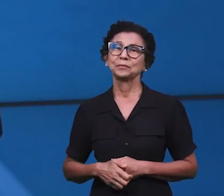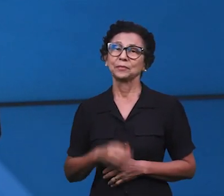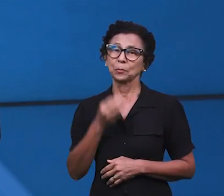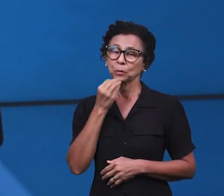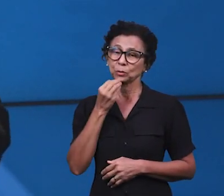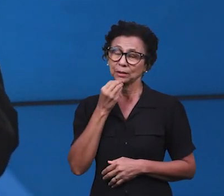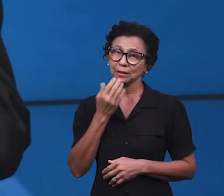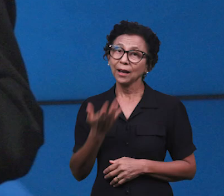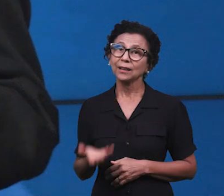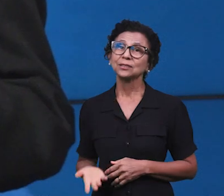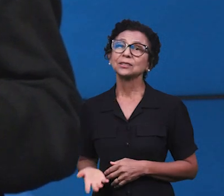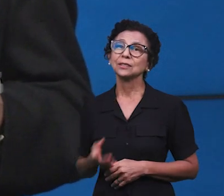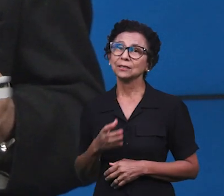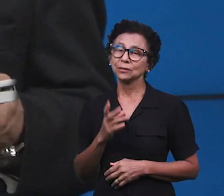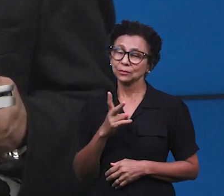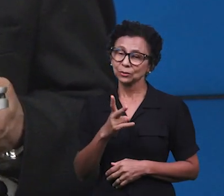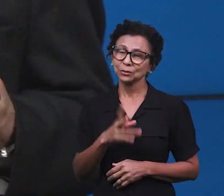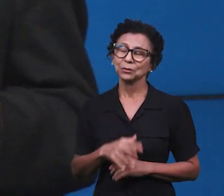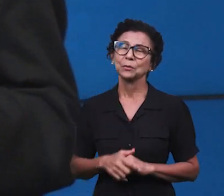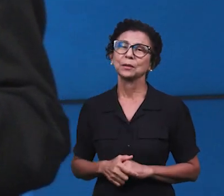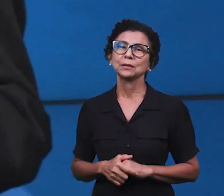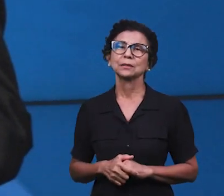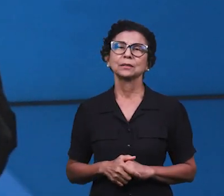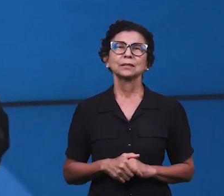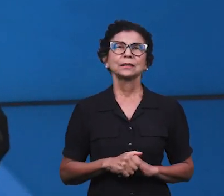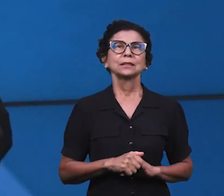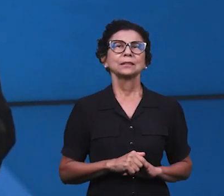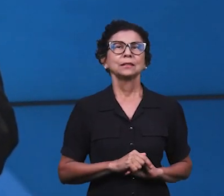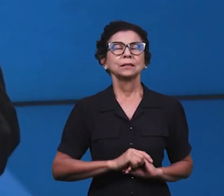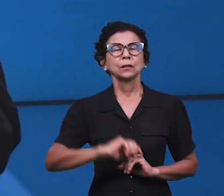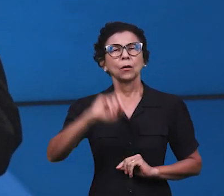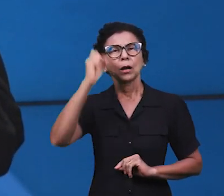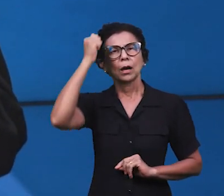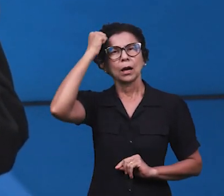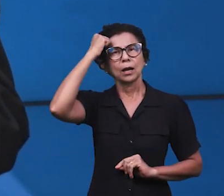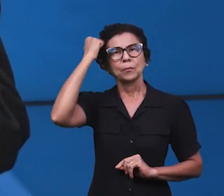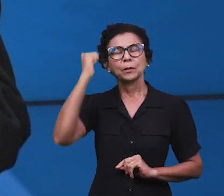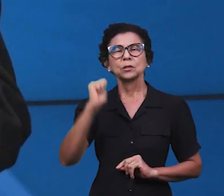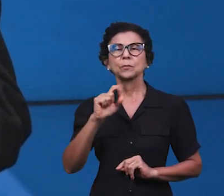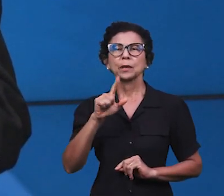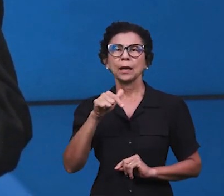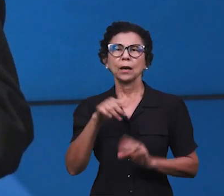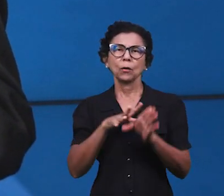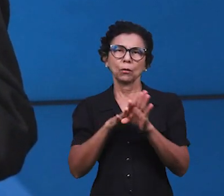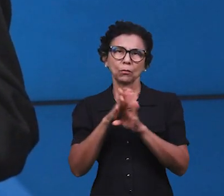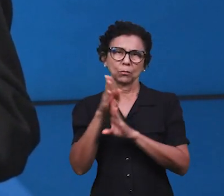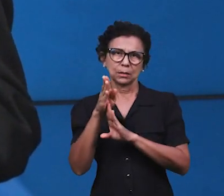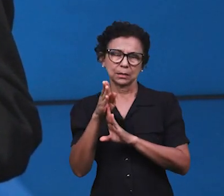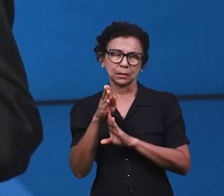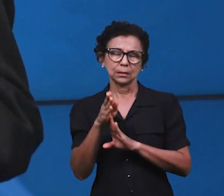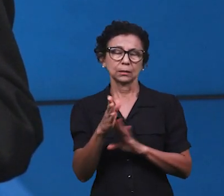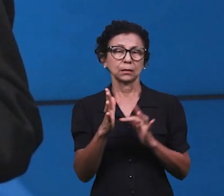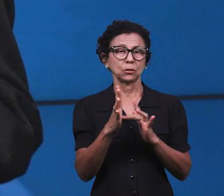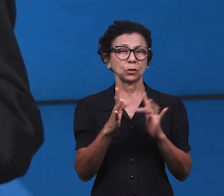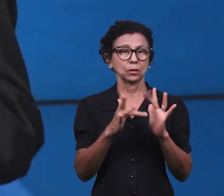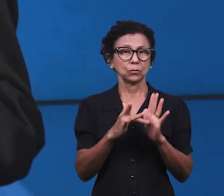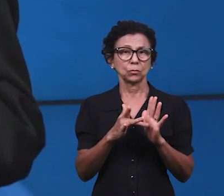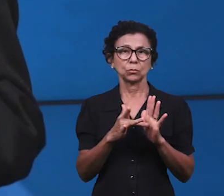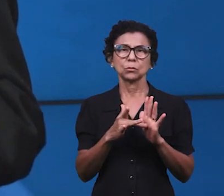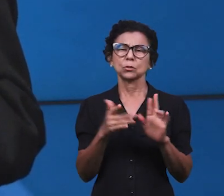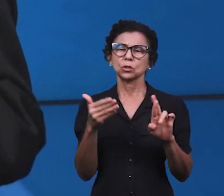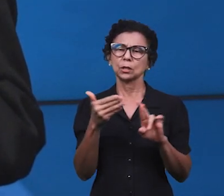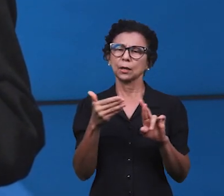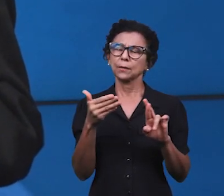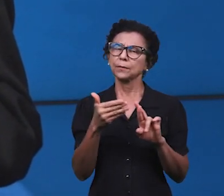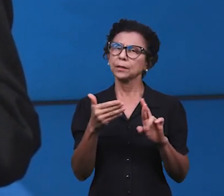né? Então, realmente, é a palavra arrependimento que faz parte desse conselho. O Senhor Jesus já havia se referido a essa palavra também